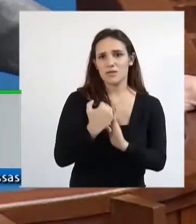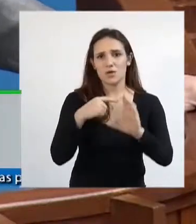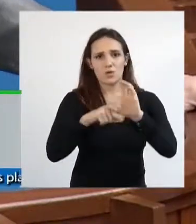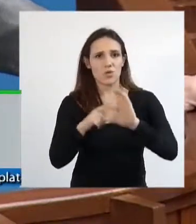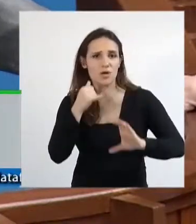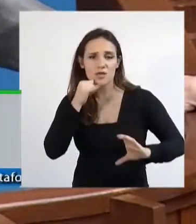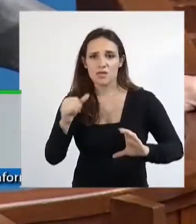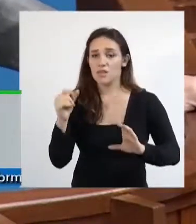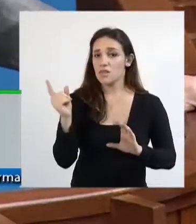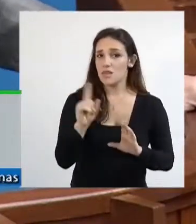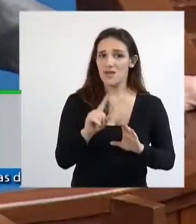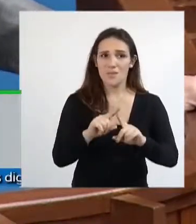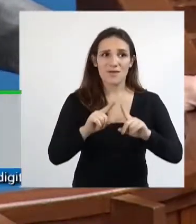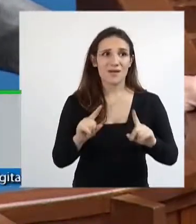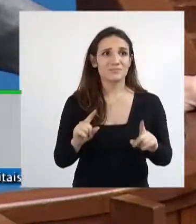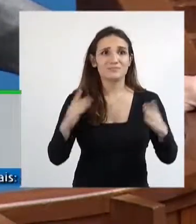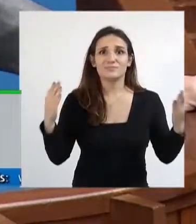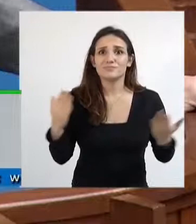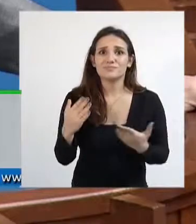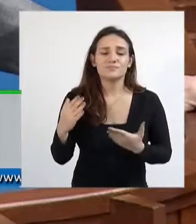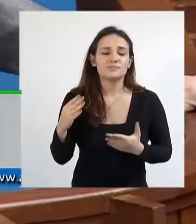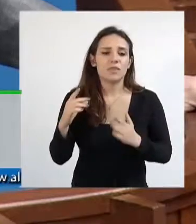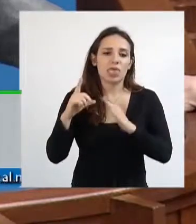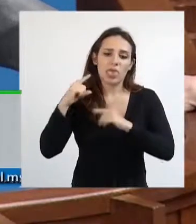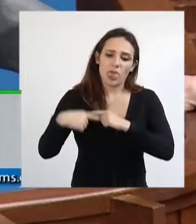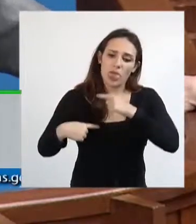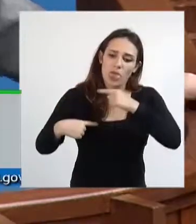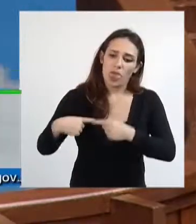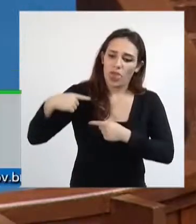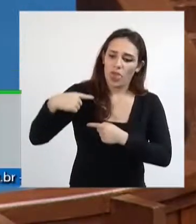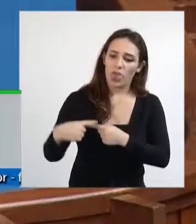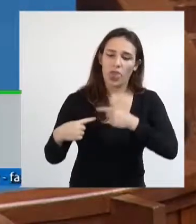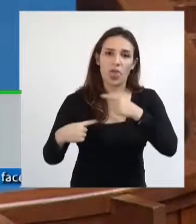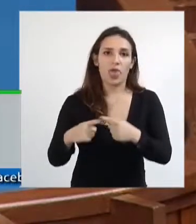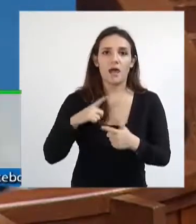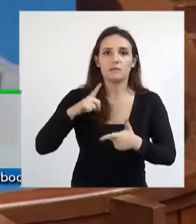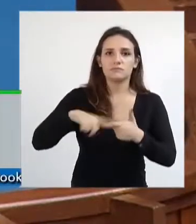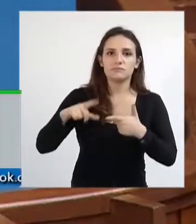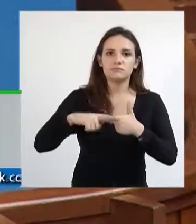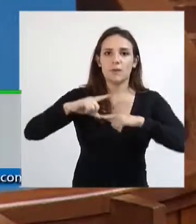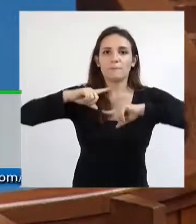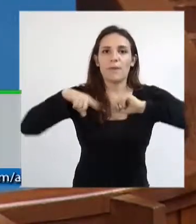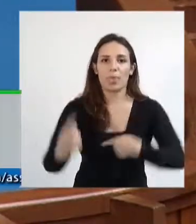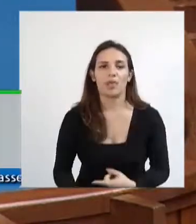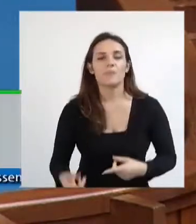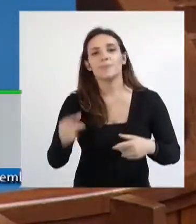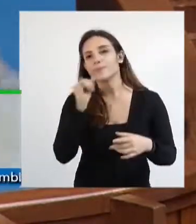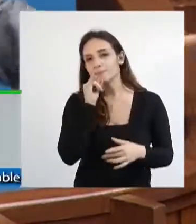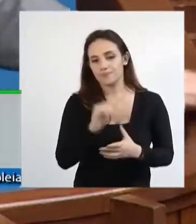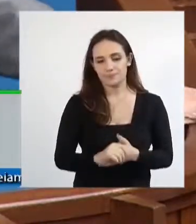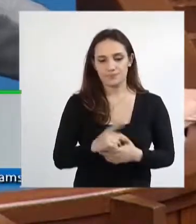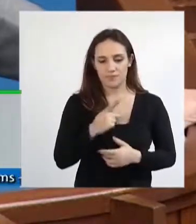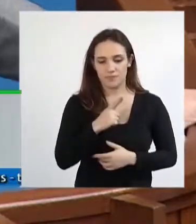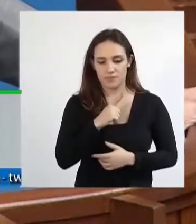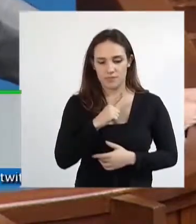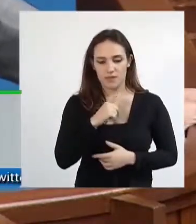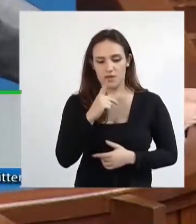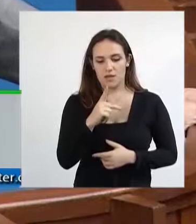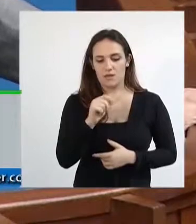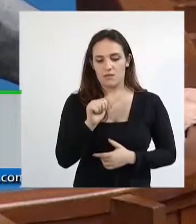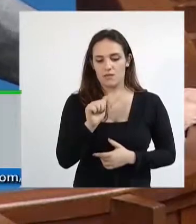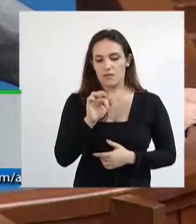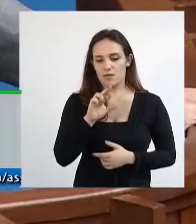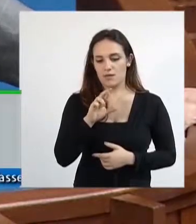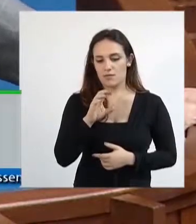essa legislação criou uma aberração. Qual que é a aberração na parcela A aqui que beneficia